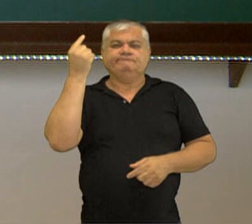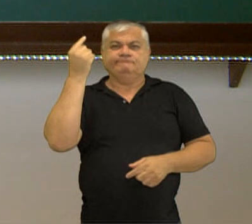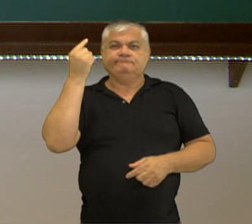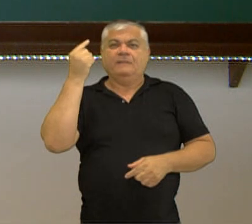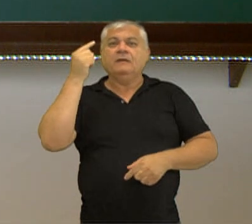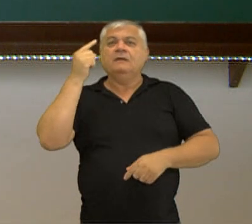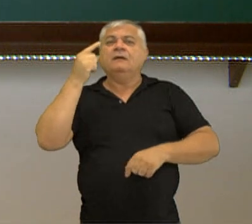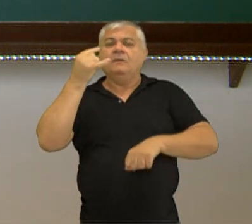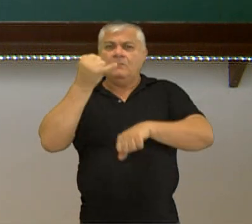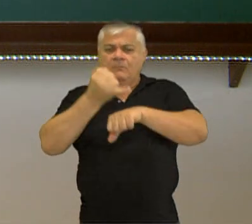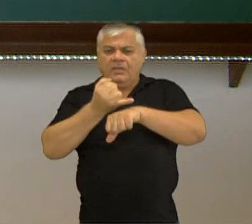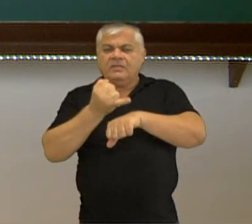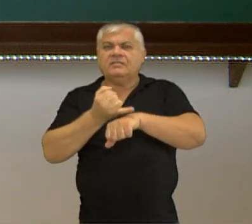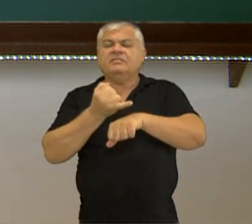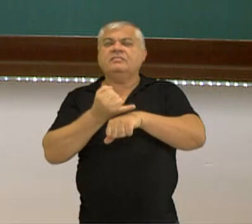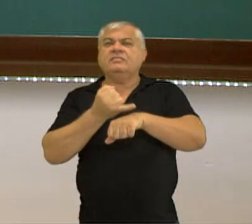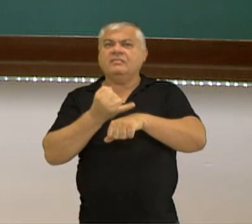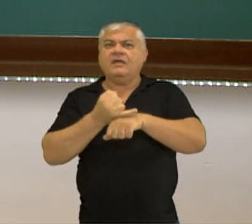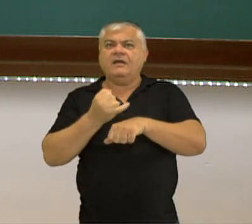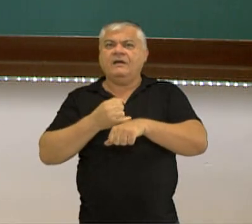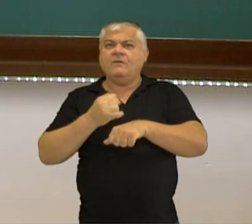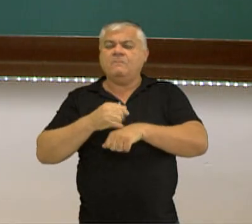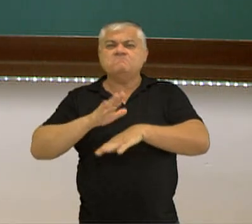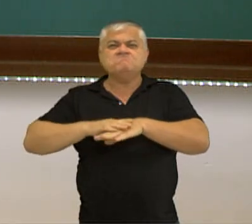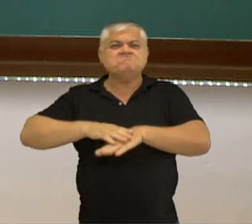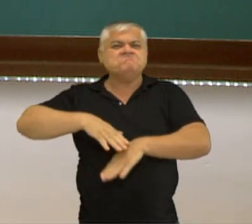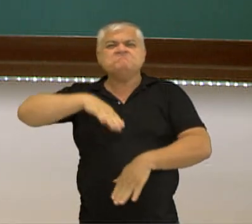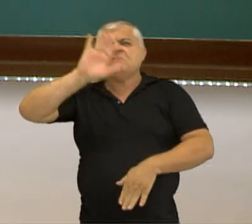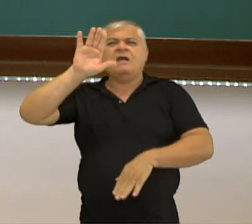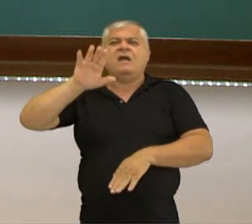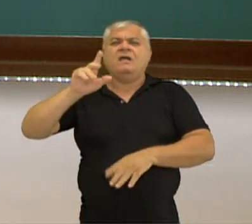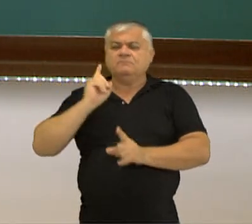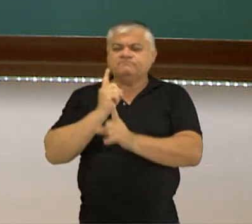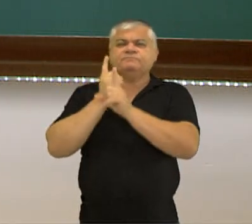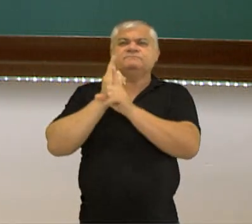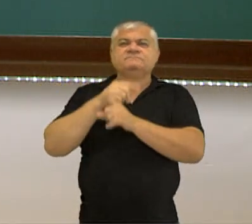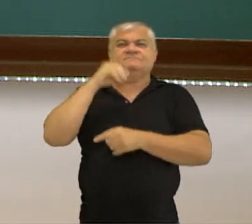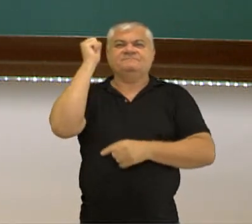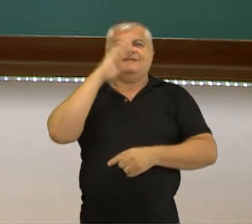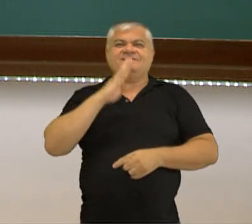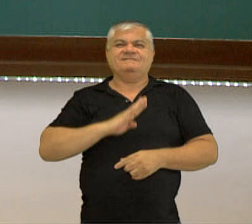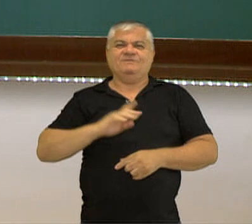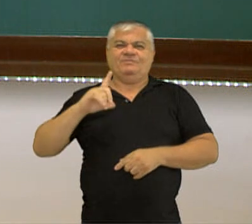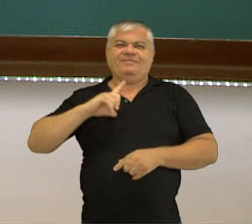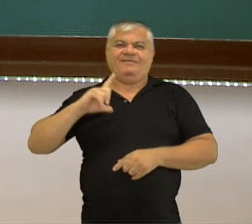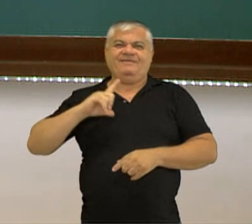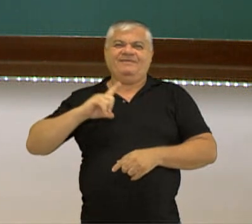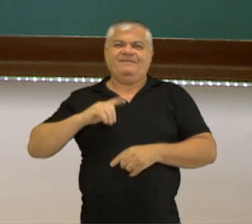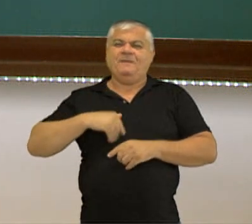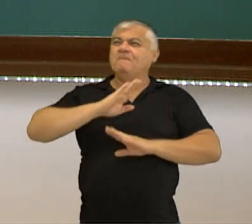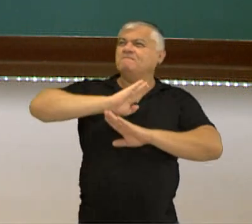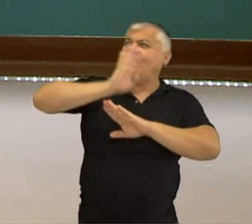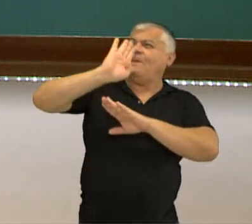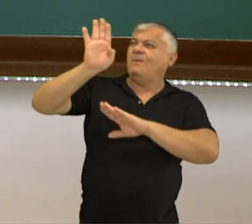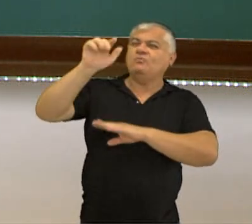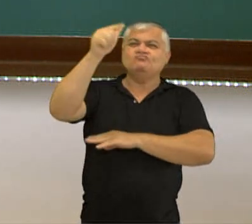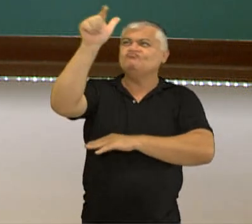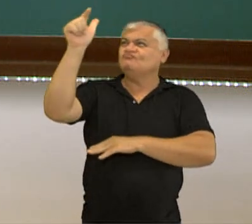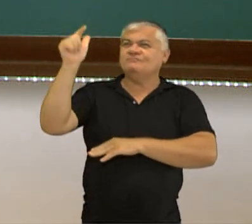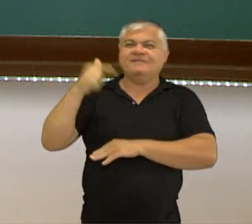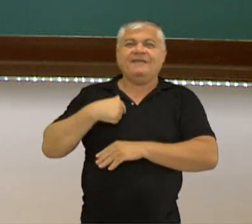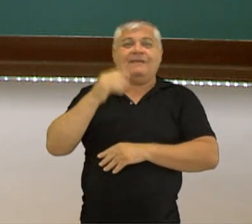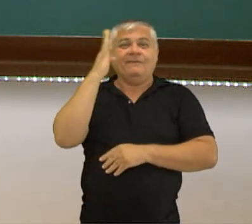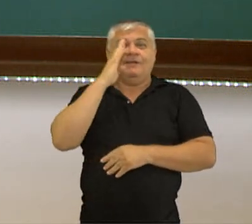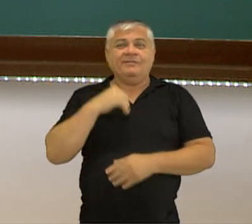metal com grandes reservas aqui, inclusive, um metal com grande poder comercial, e por que não? O